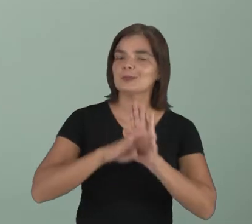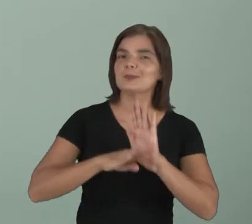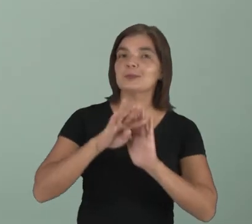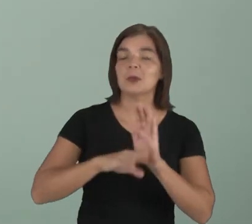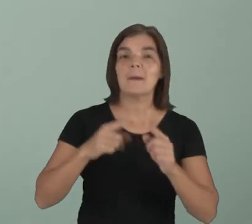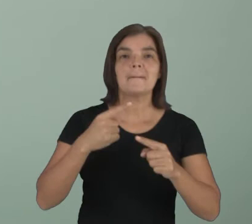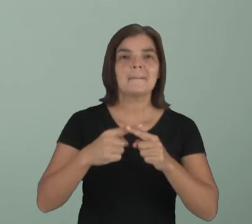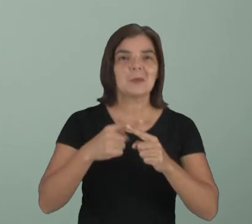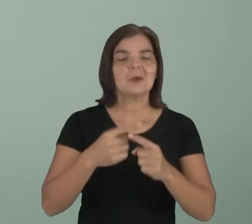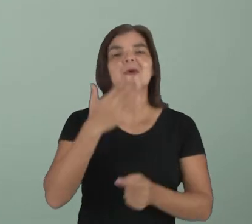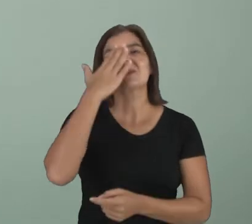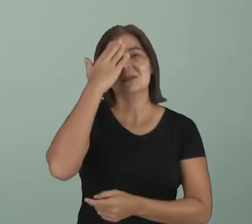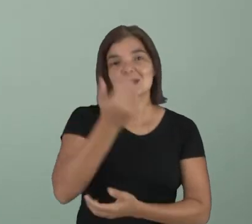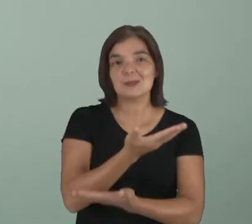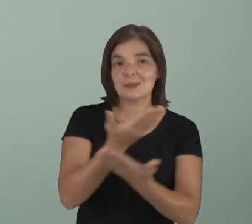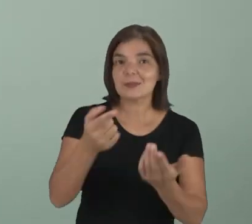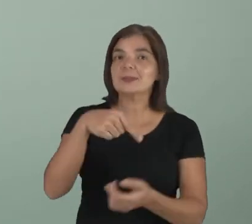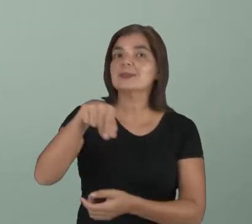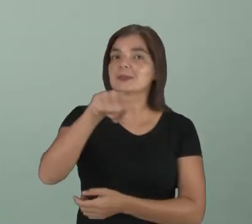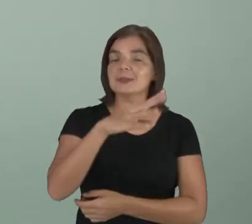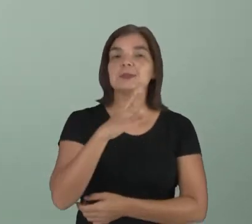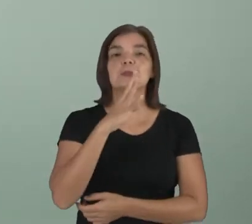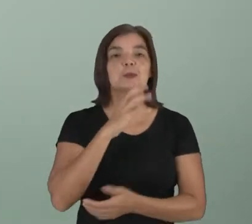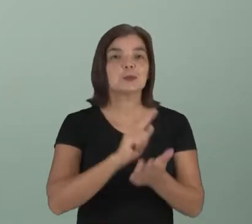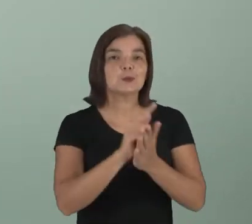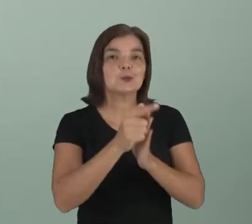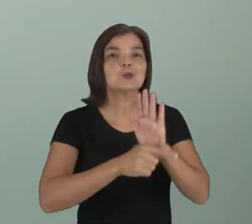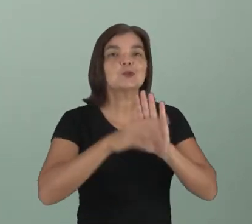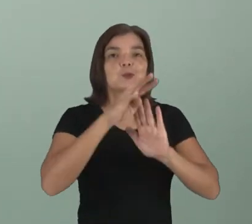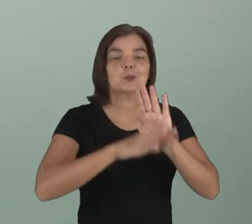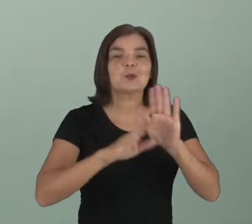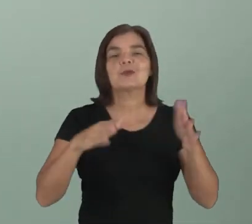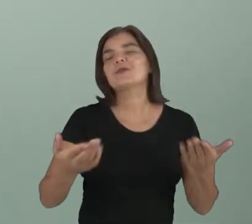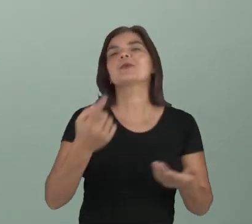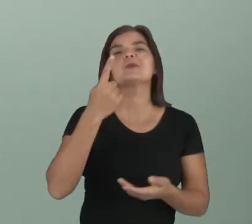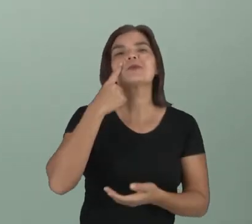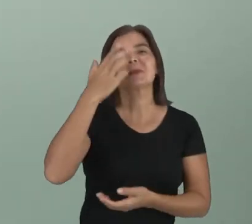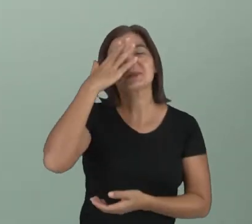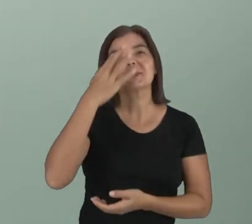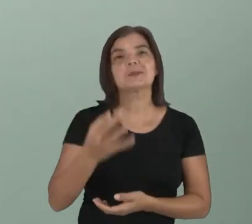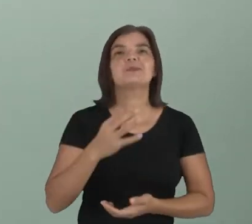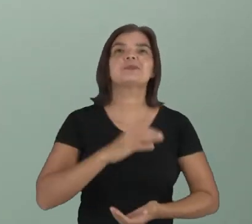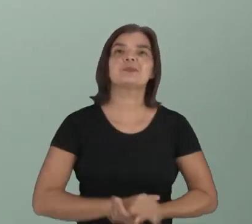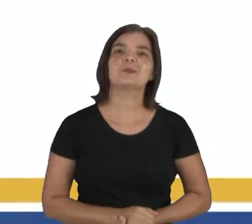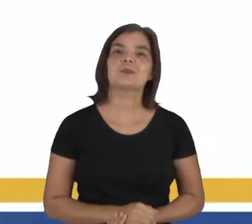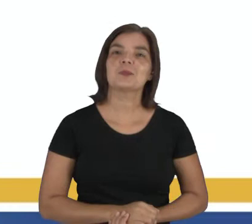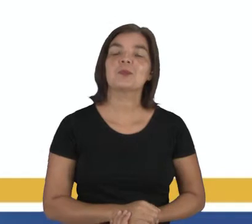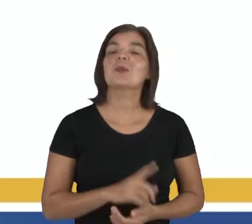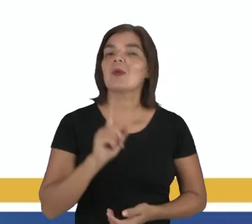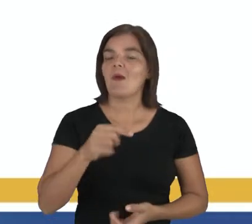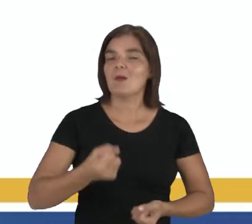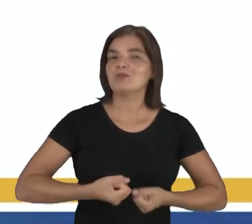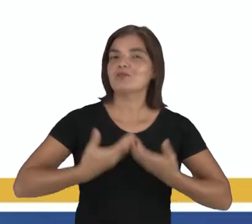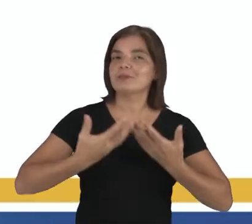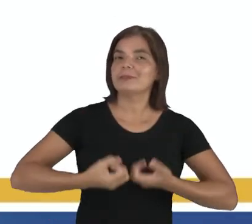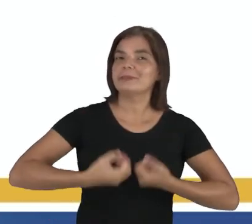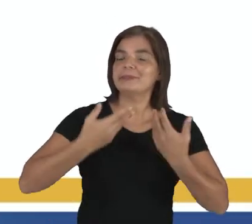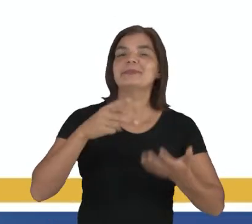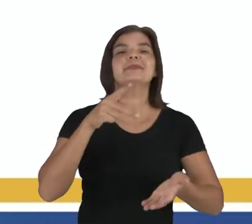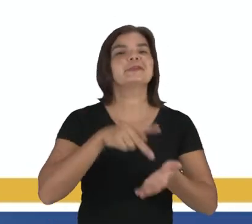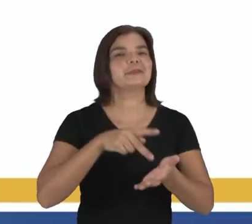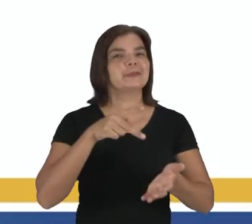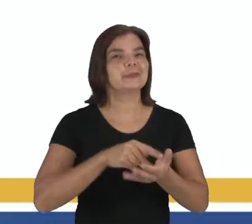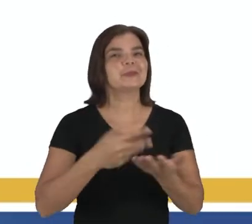texto, porque eu também sei que vocês já conhecem esse gênero textual. Vamos confirmar? É um poema,